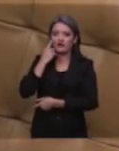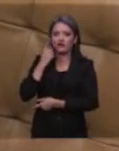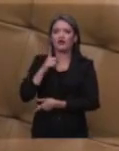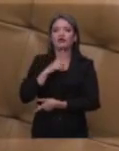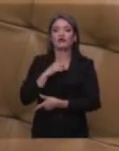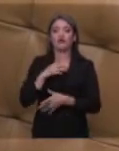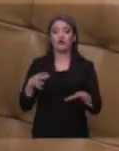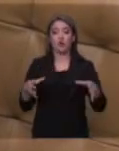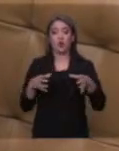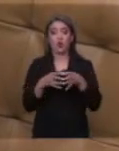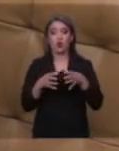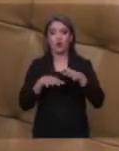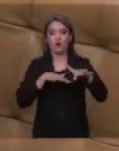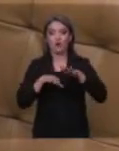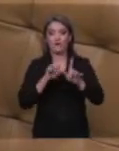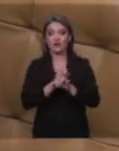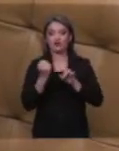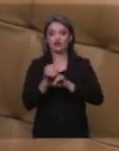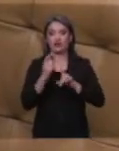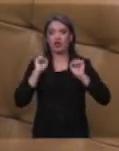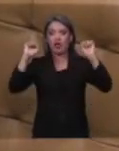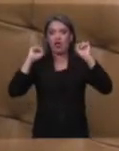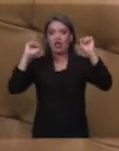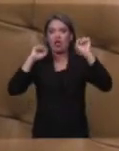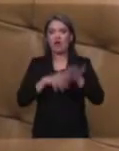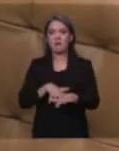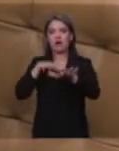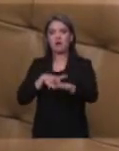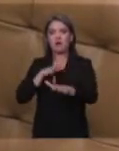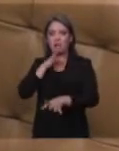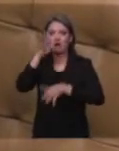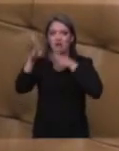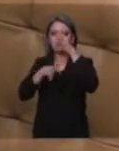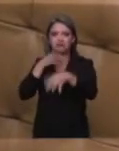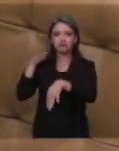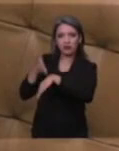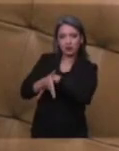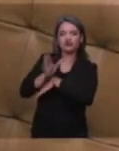movimentos sociais, protestos e coisas do tipo.